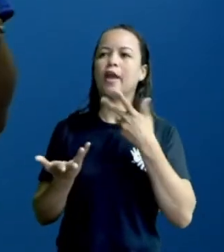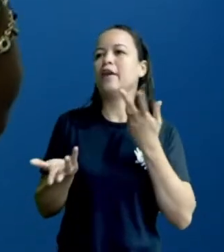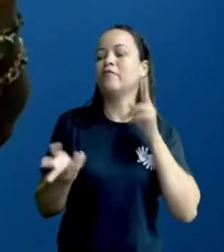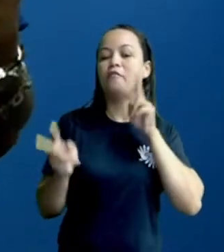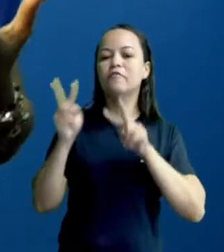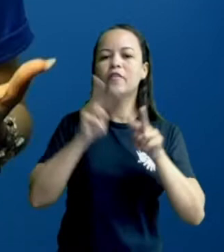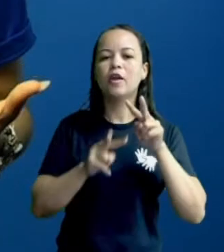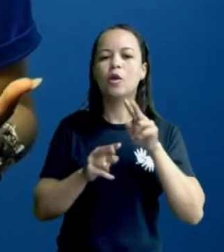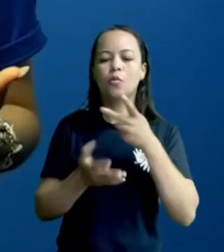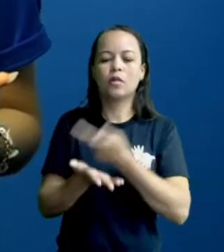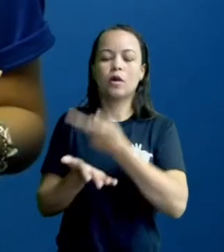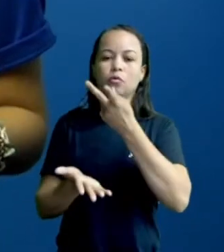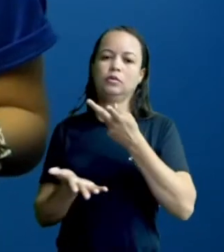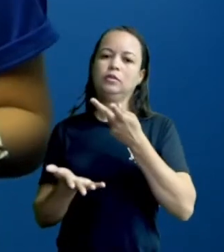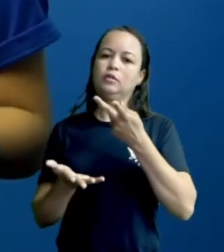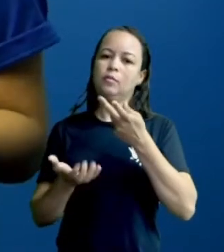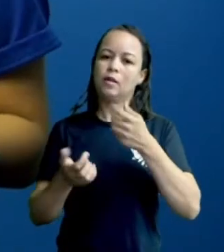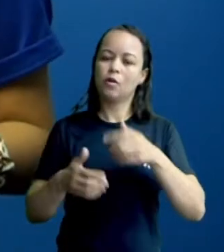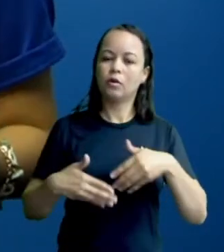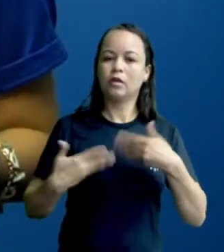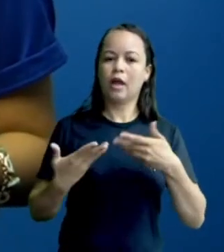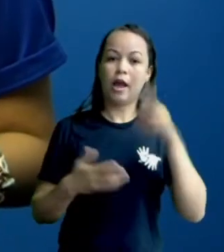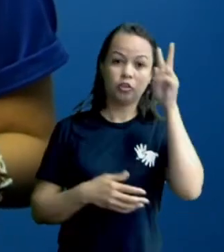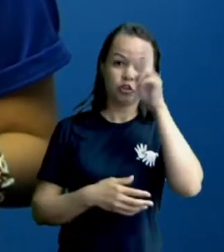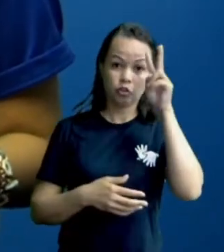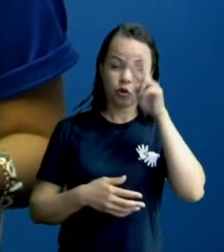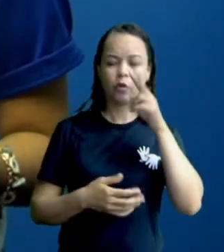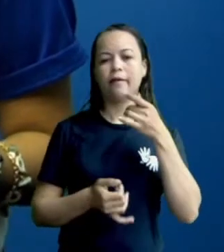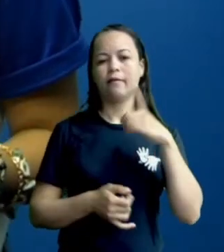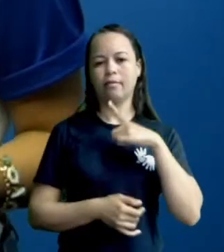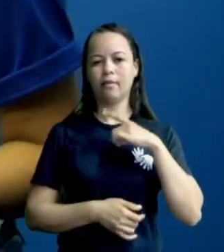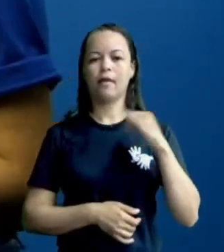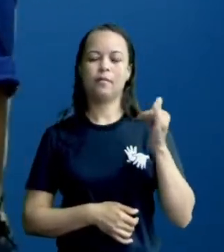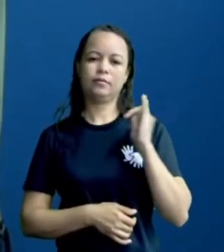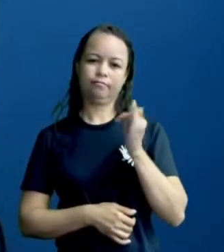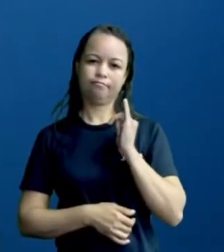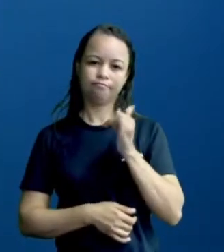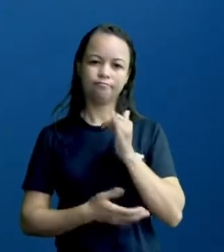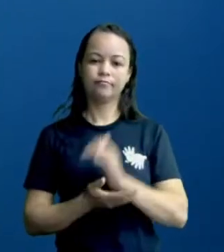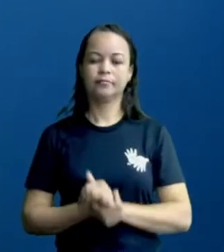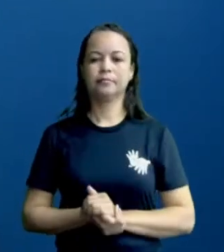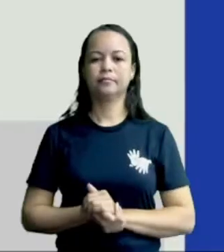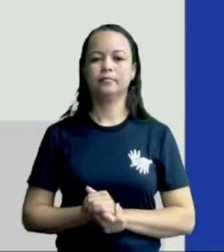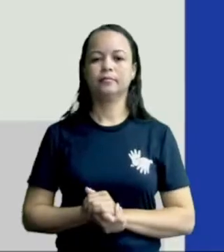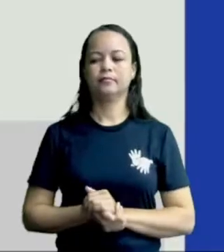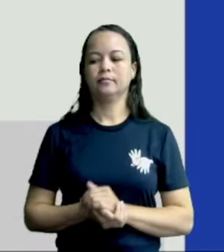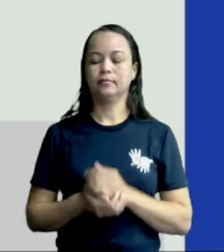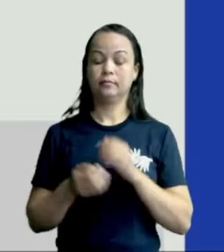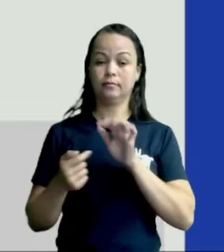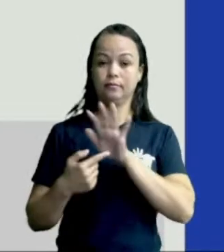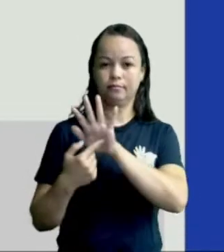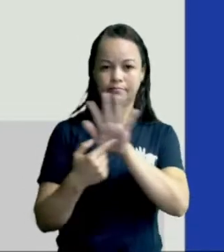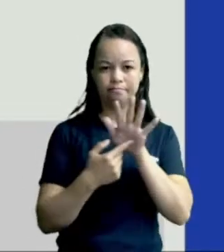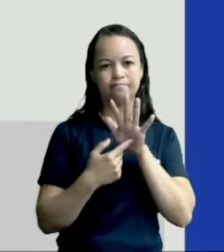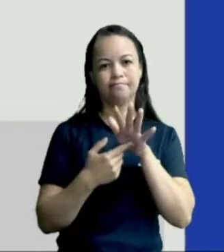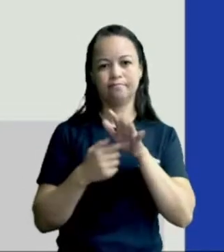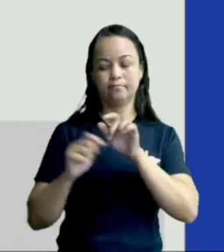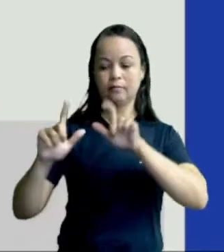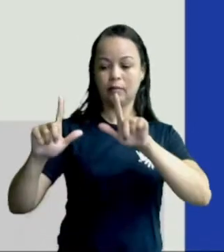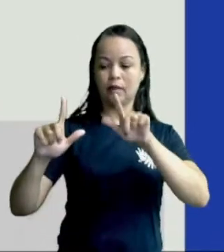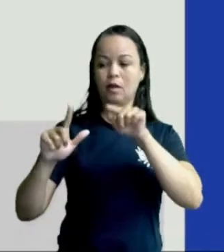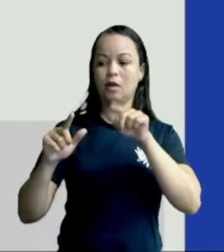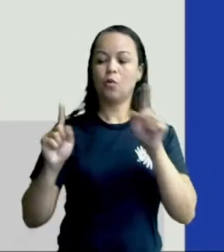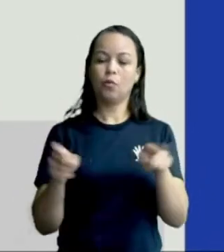acontecimentos, o que tem lá para oferecer para você, a história que tem para se contar. Tá certo? Então tá aí, ó. O